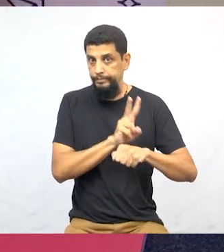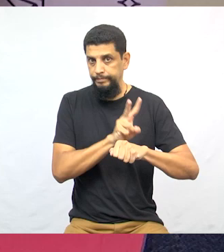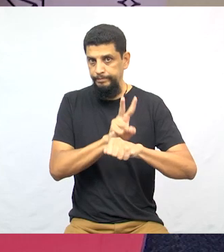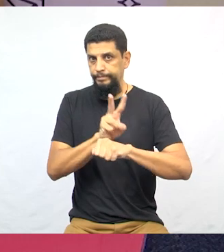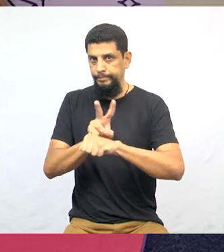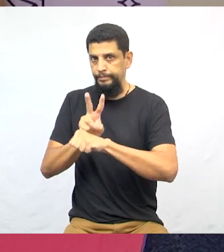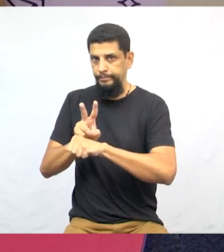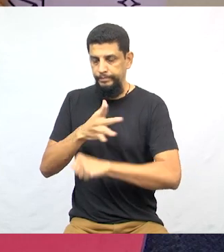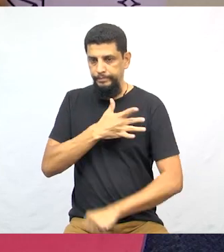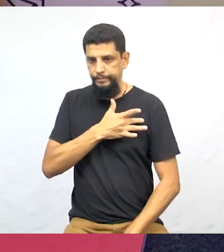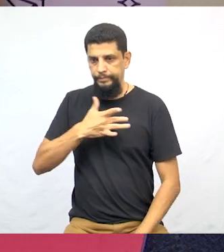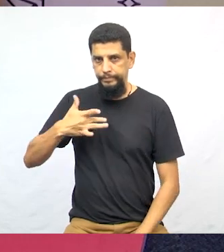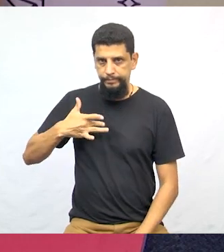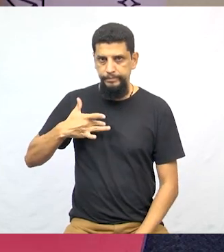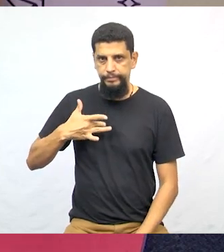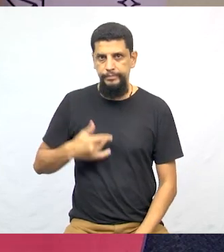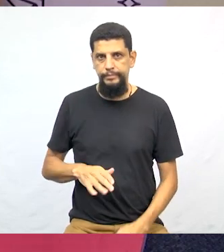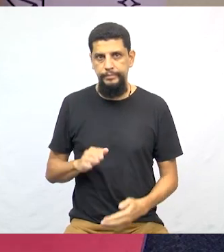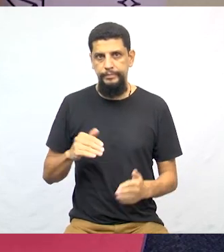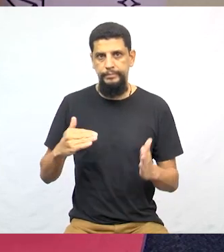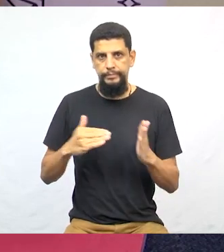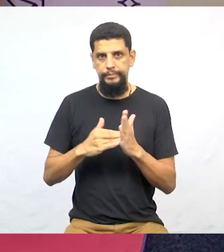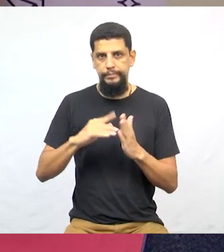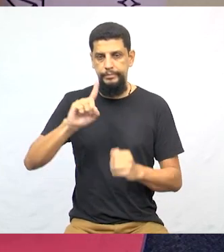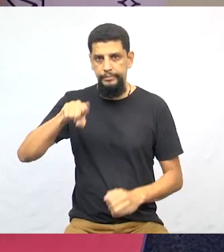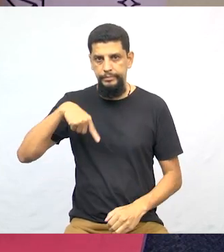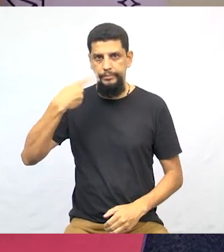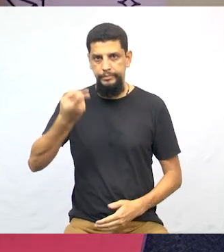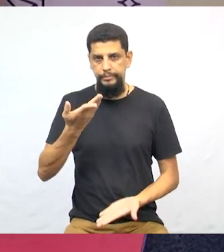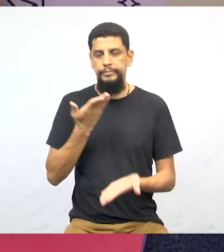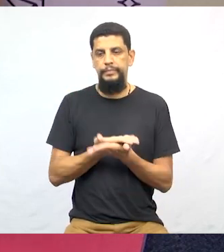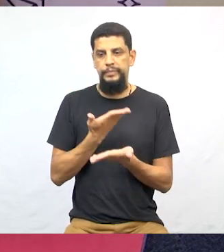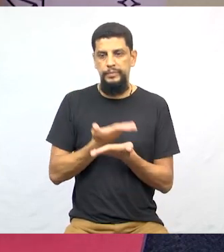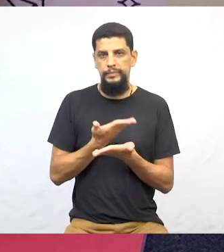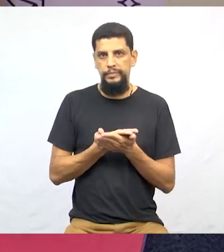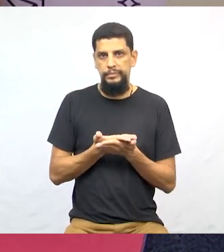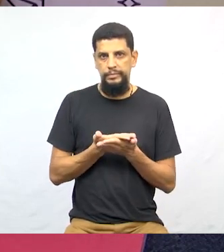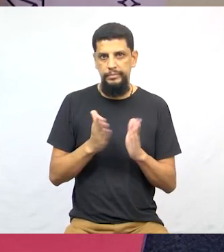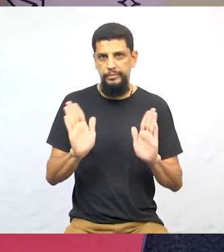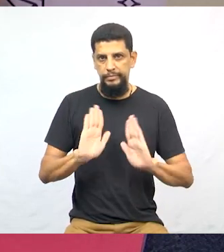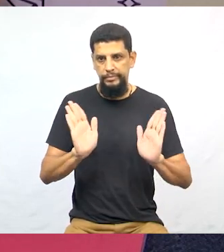bem, se cuidem, se protejam. E até lá. Até a